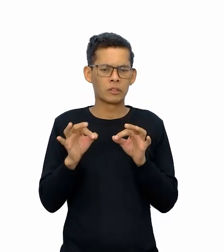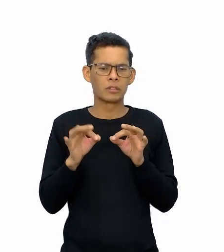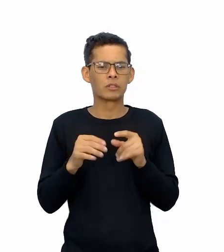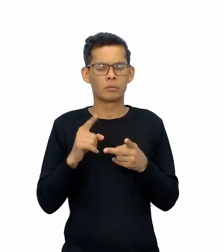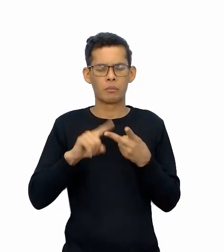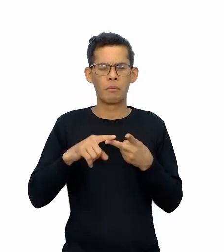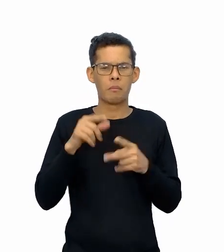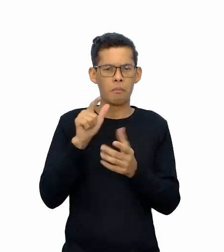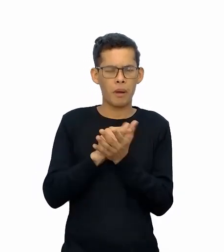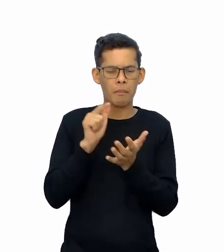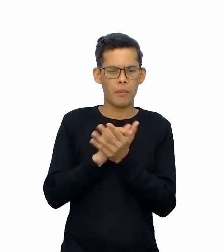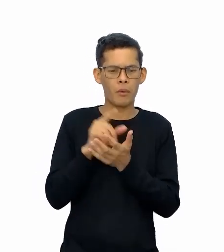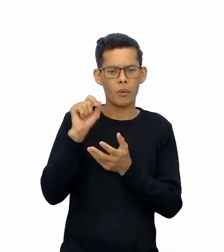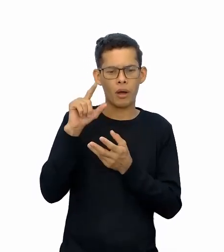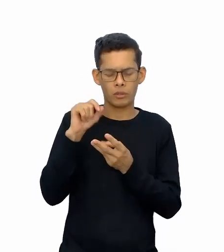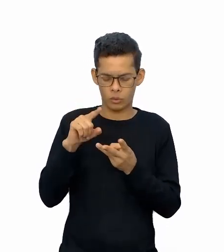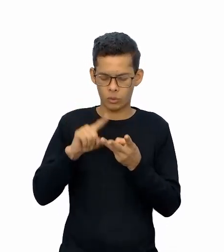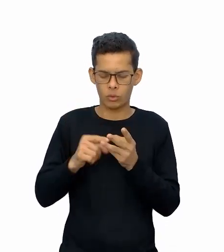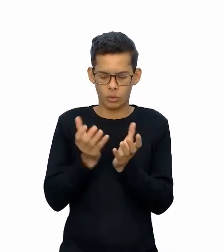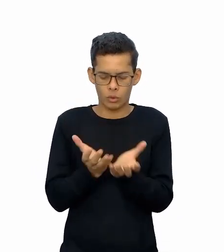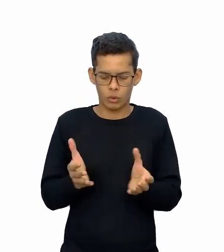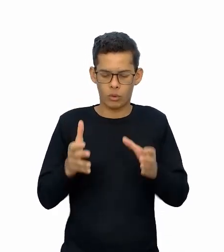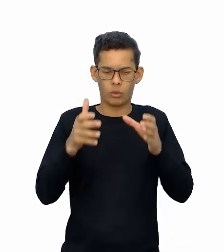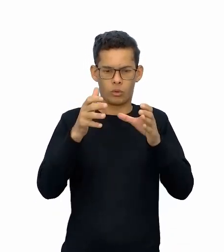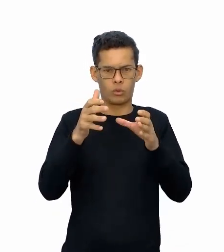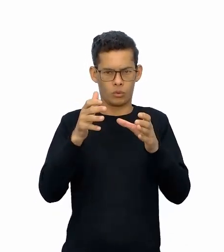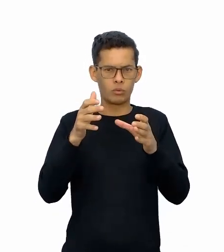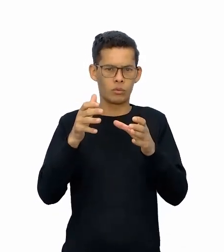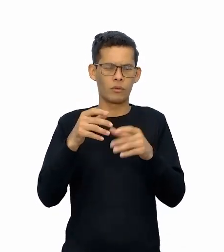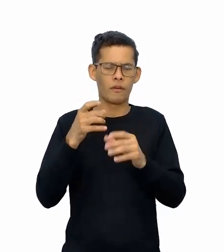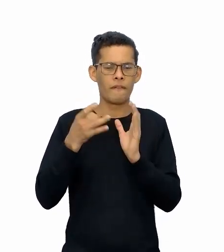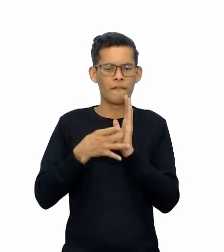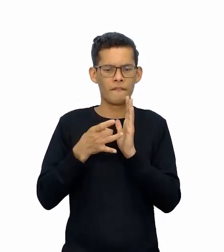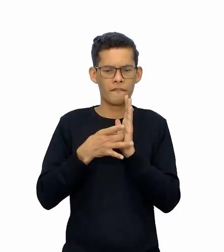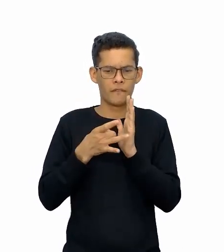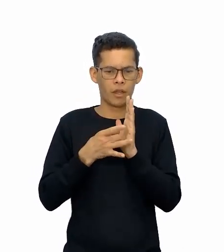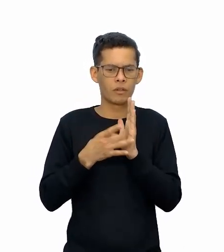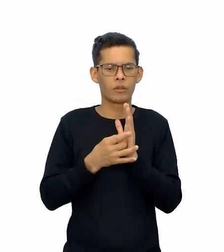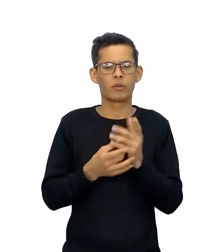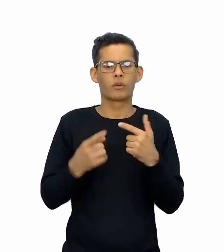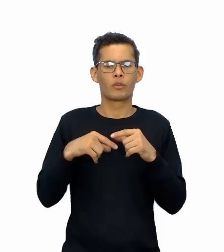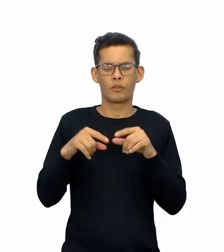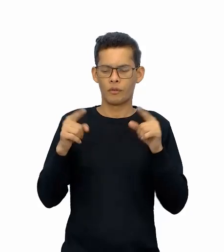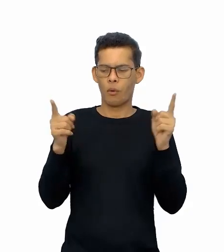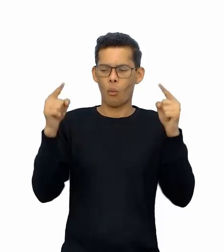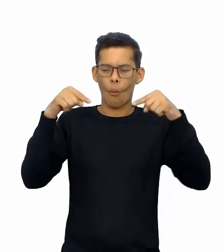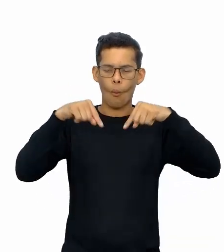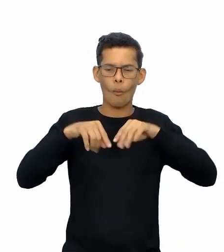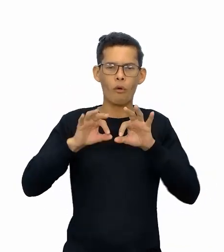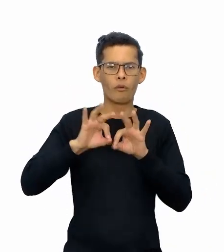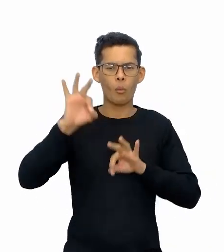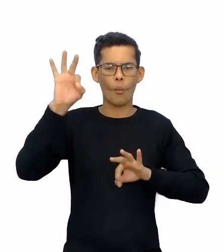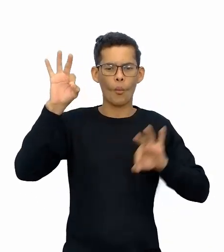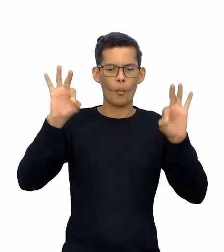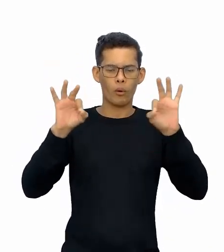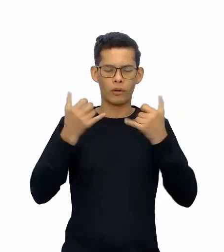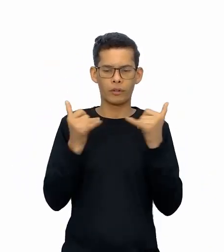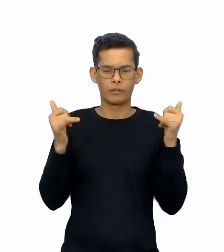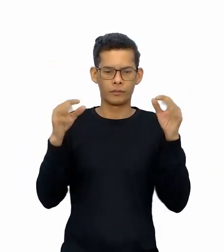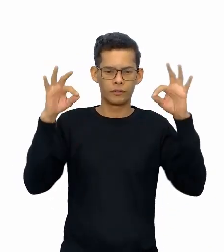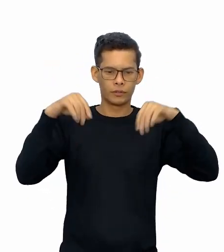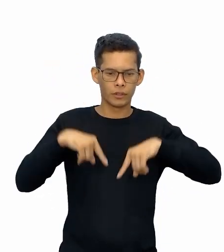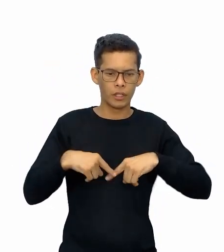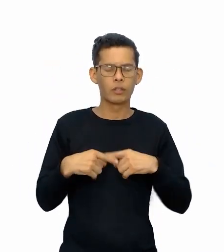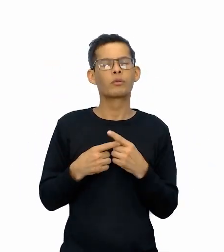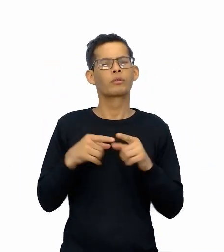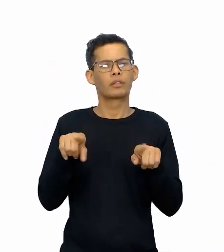um frasco de vidro, que aí eu coloquei um Erlenmeyer, mas pode ser um palmito, fio de cobre, enxofre e água. Tá? Então, esse